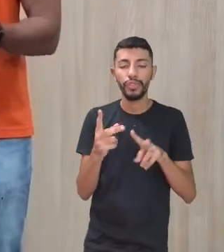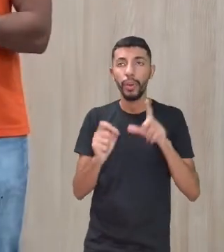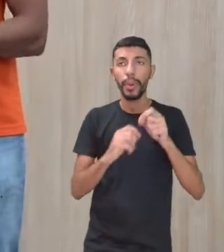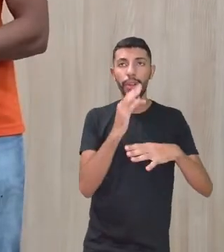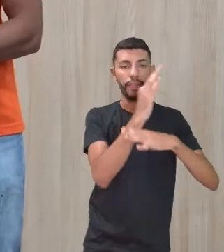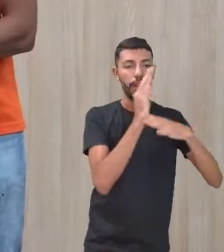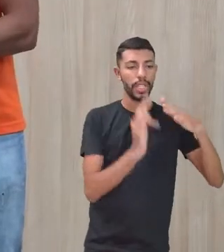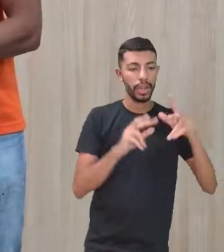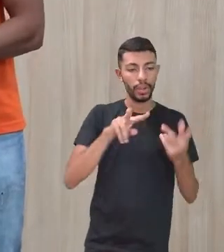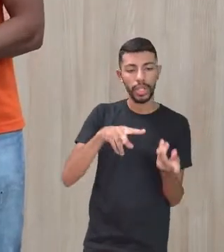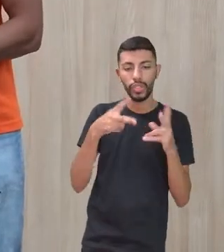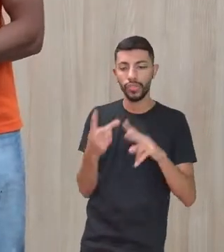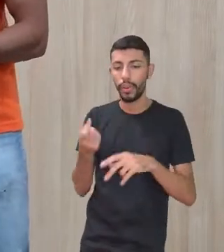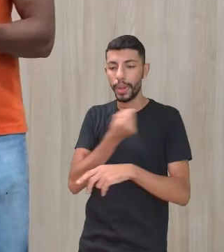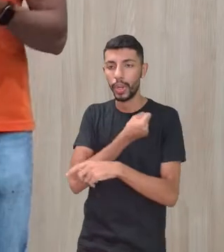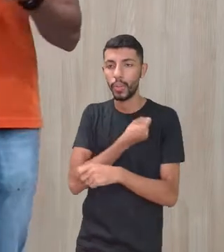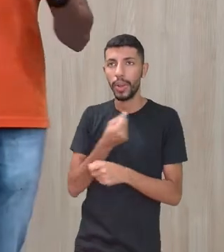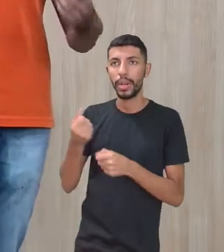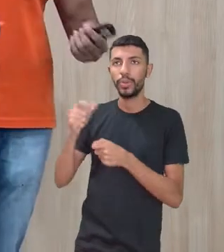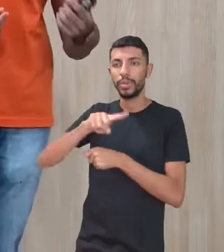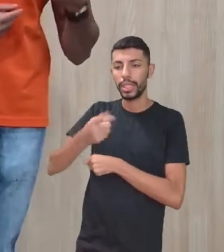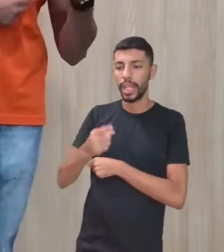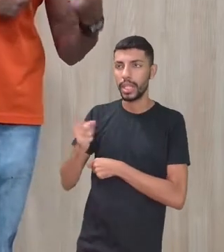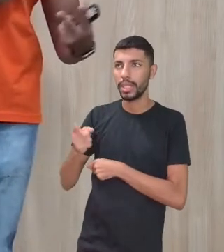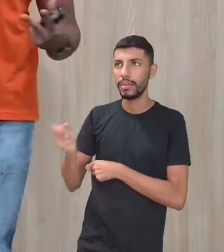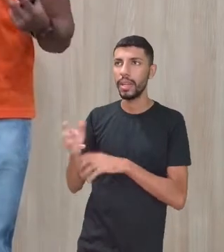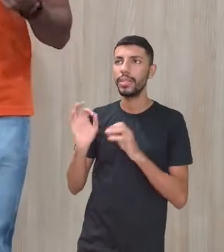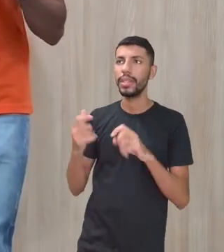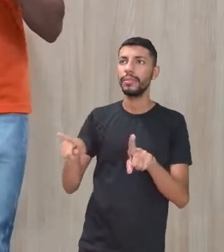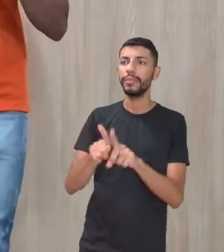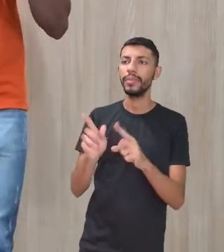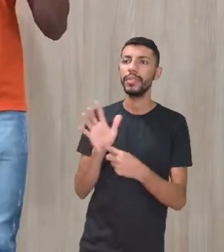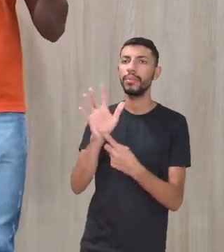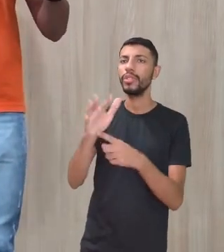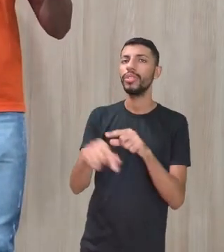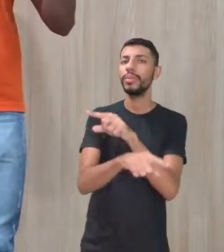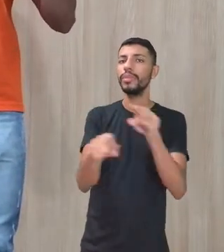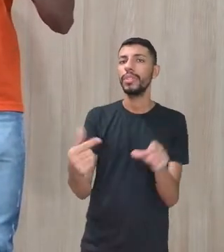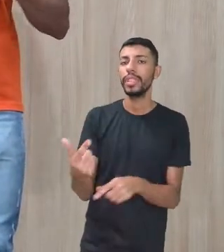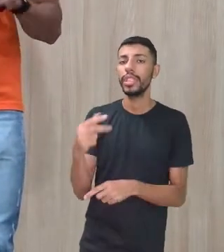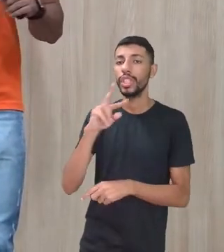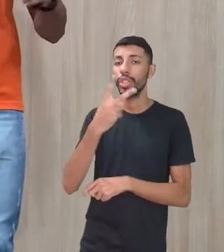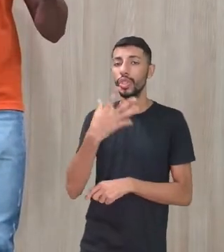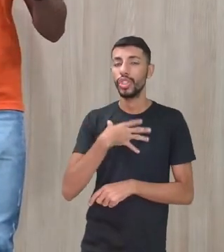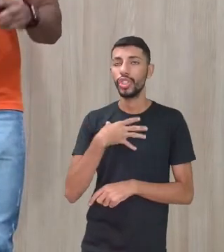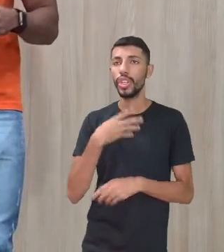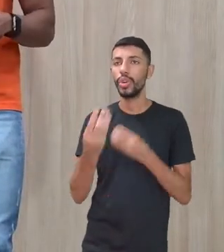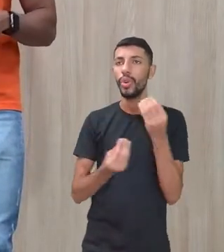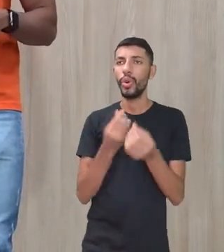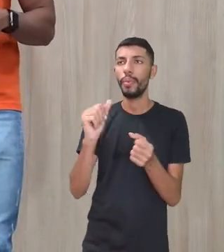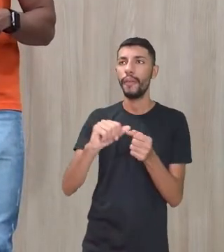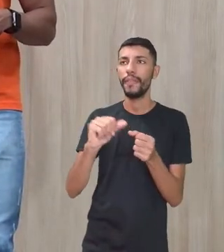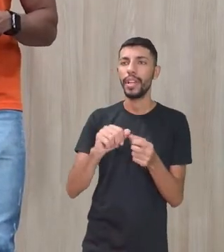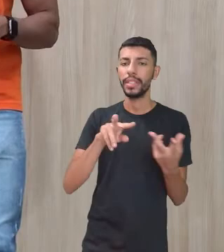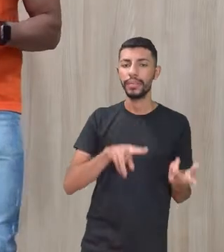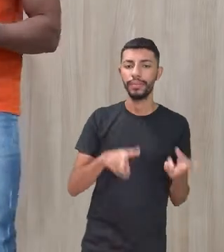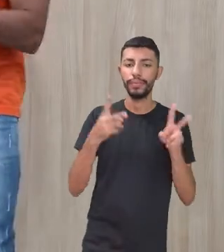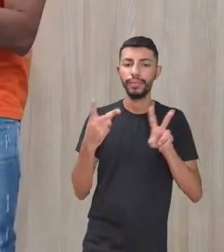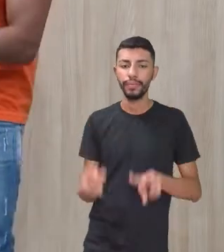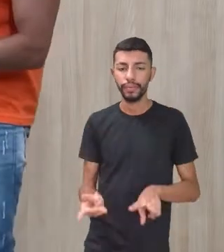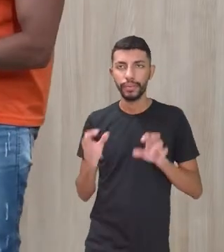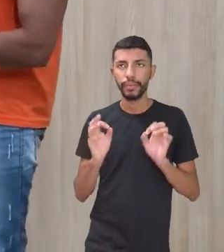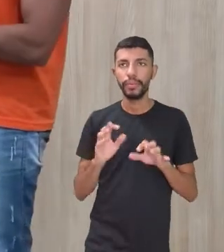em um número decimal, certo? E vou mostrar para você aqui de duas formas como é que você faz essa transformação,